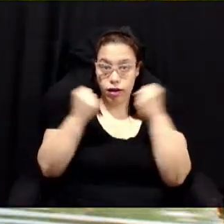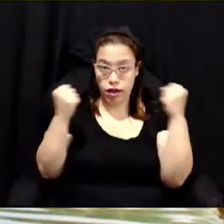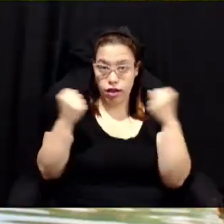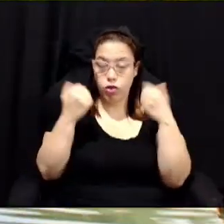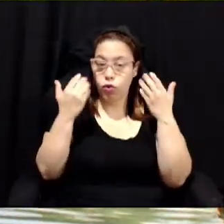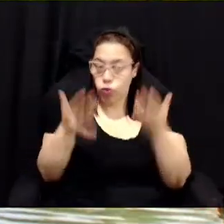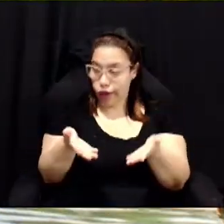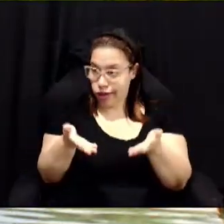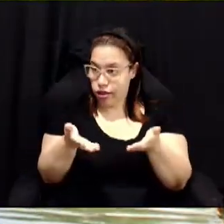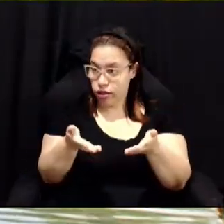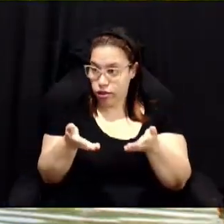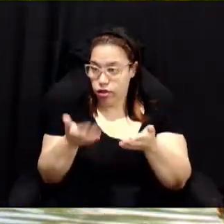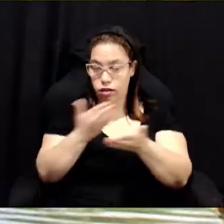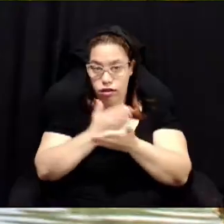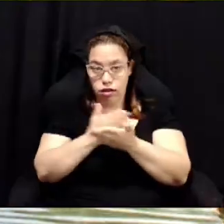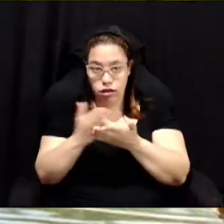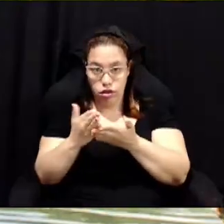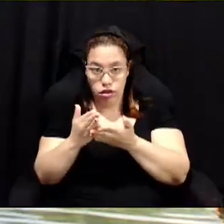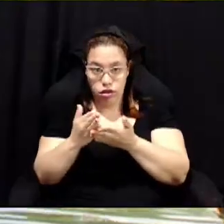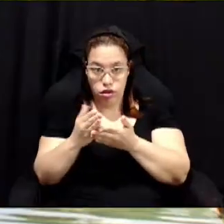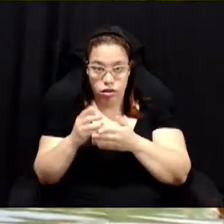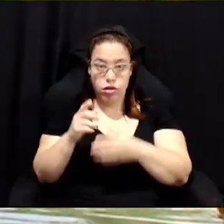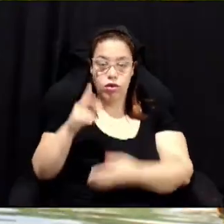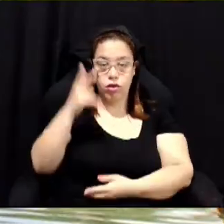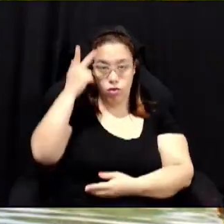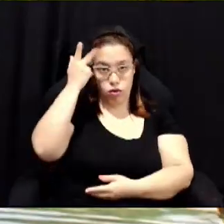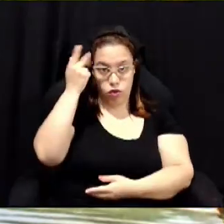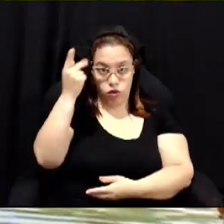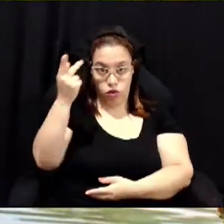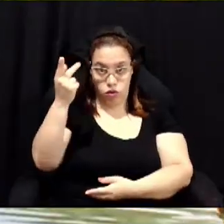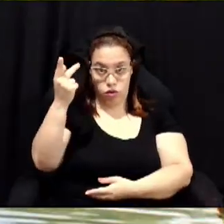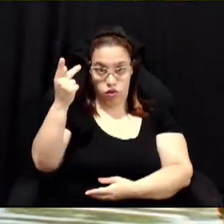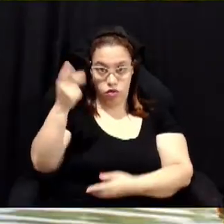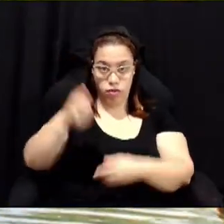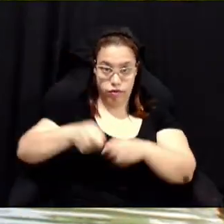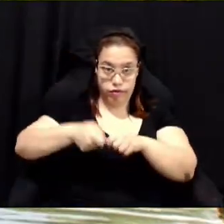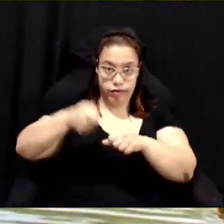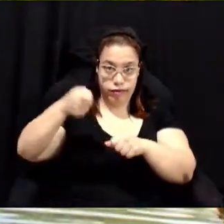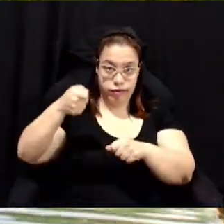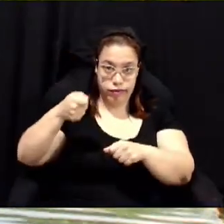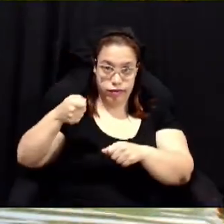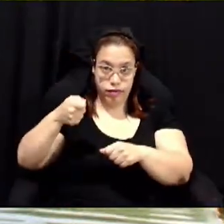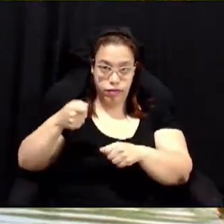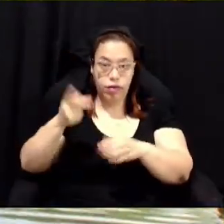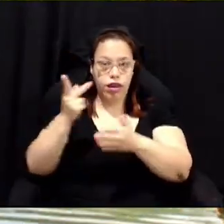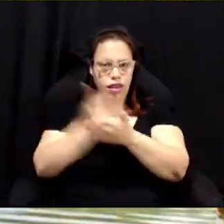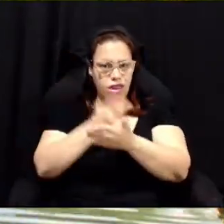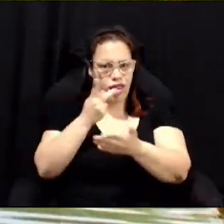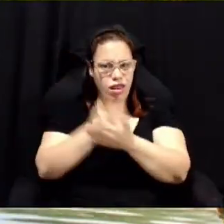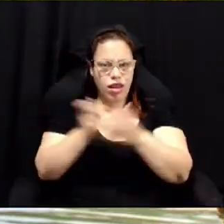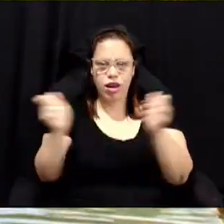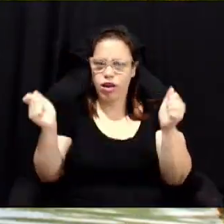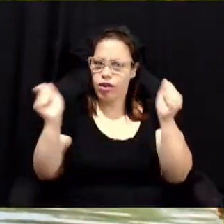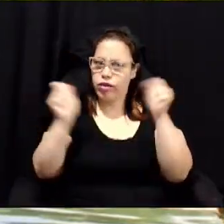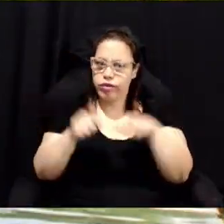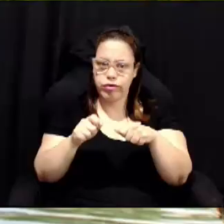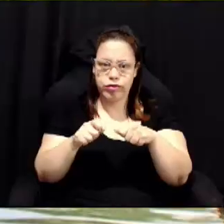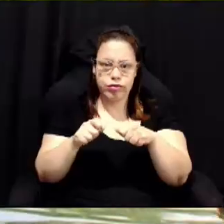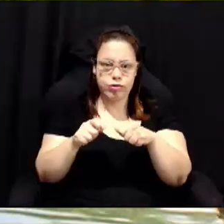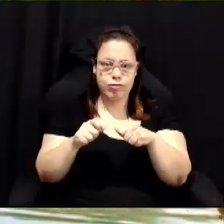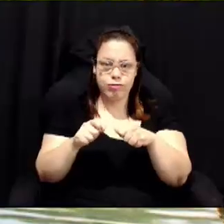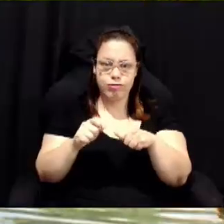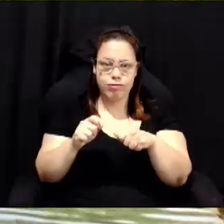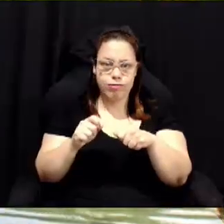eu comecei com essa guia normal, né? Aí eu falei, nossa, tá errado. Não é possível que não tenha